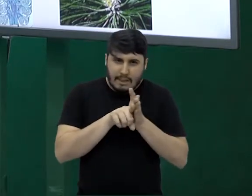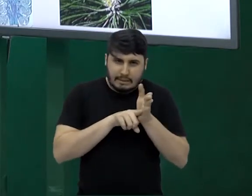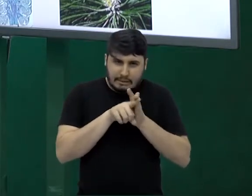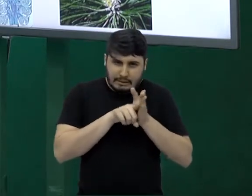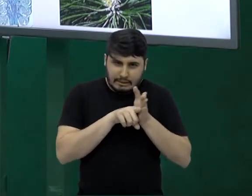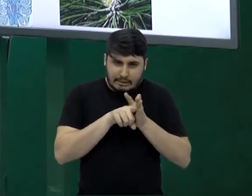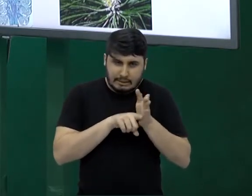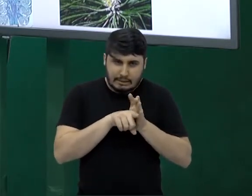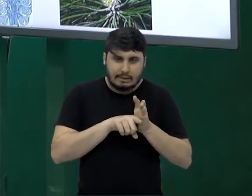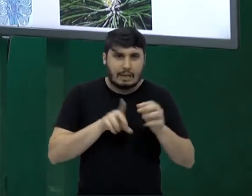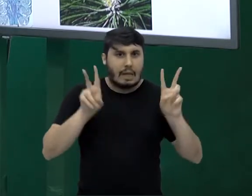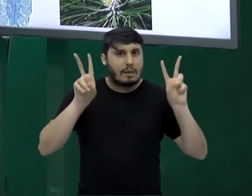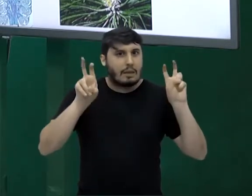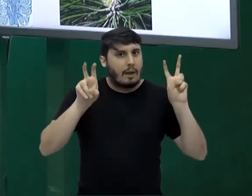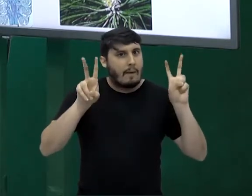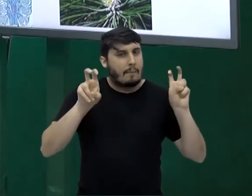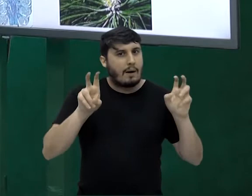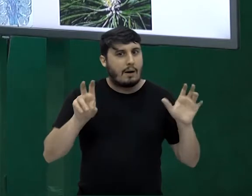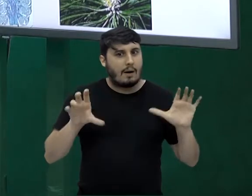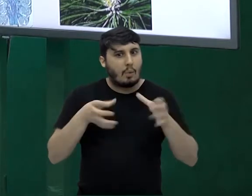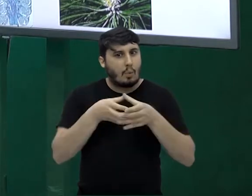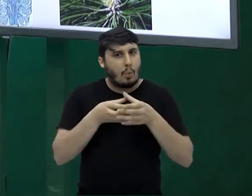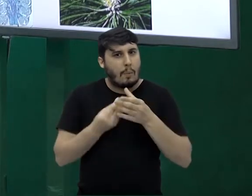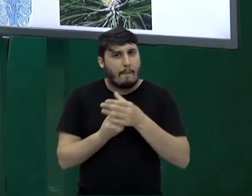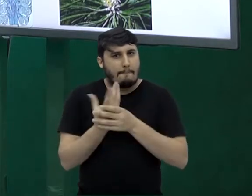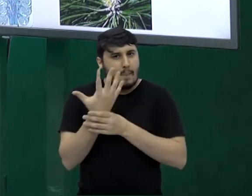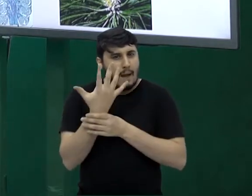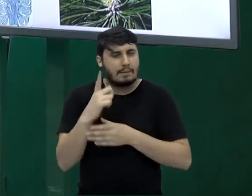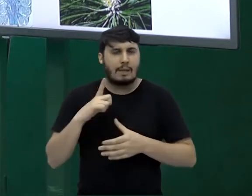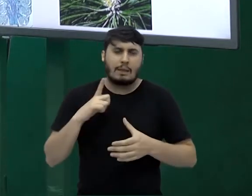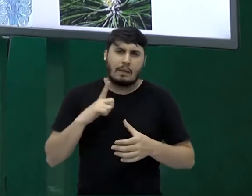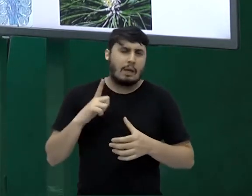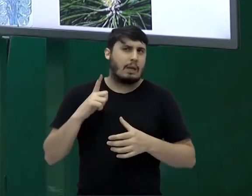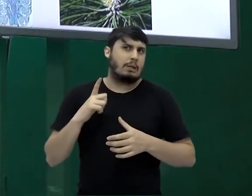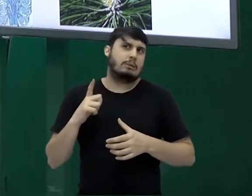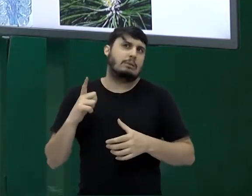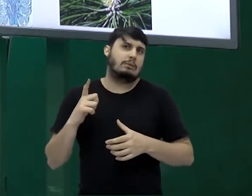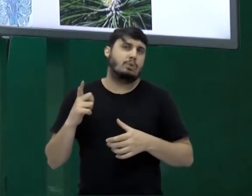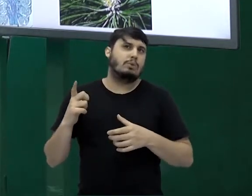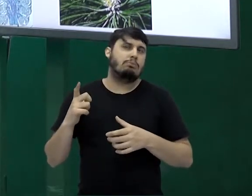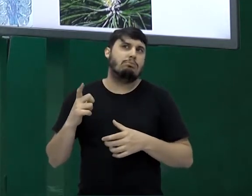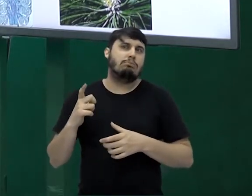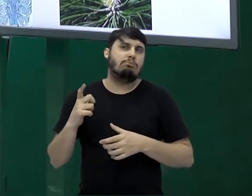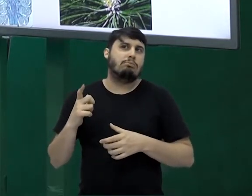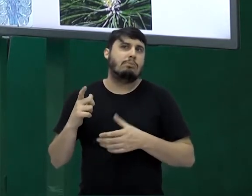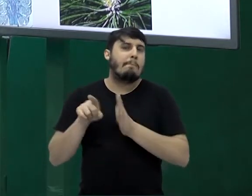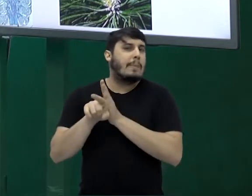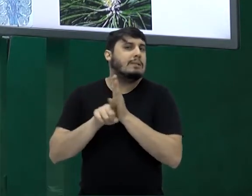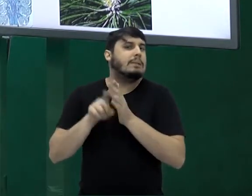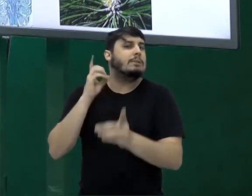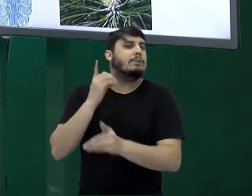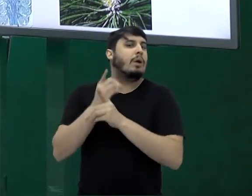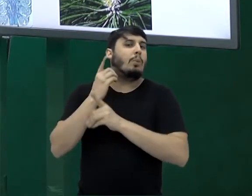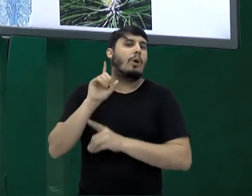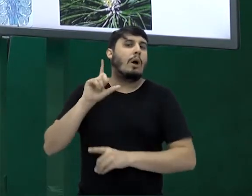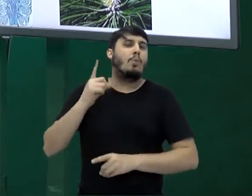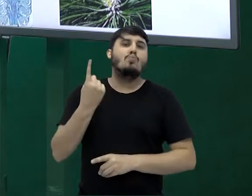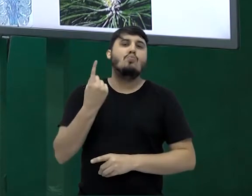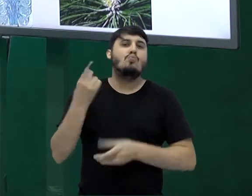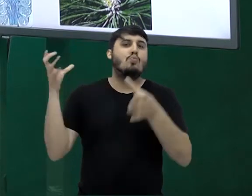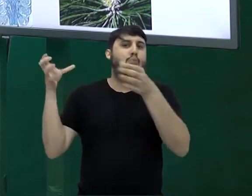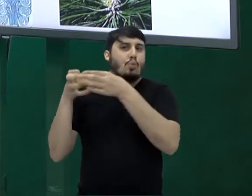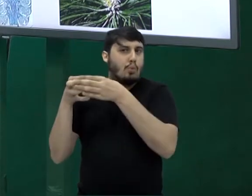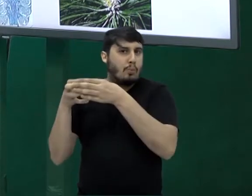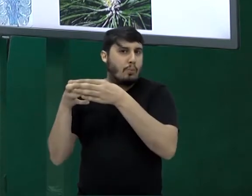uma galera estudando se na verdade gimnosperma seria um grupo só ou seriam 2 grupos diferentes. Muito louco isso, é